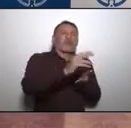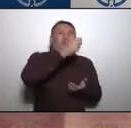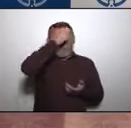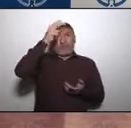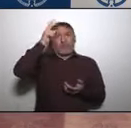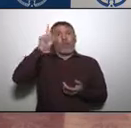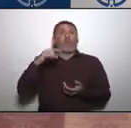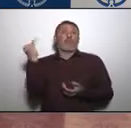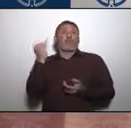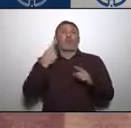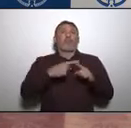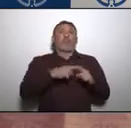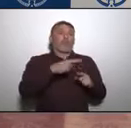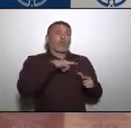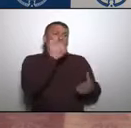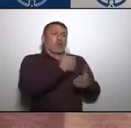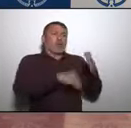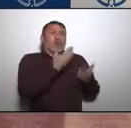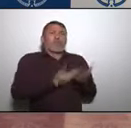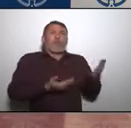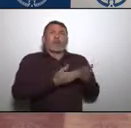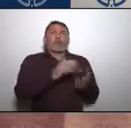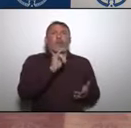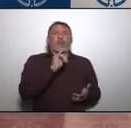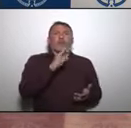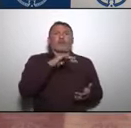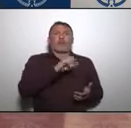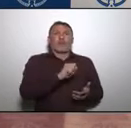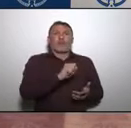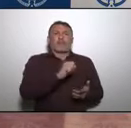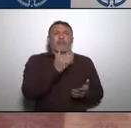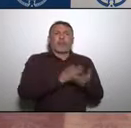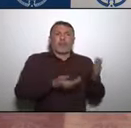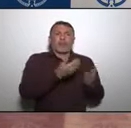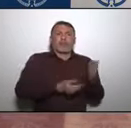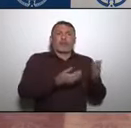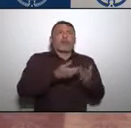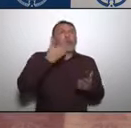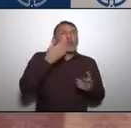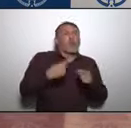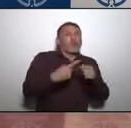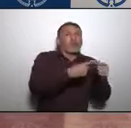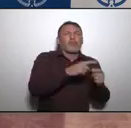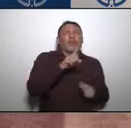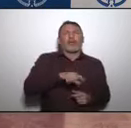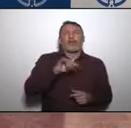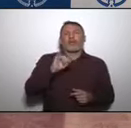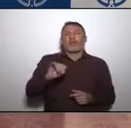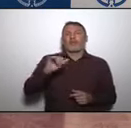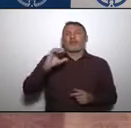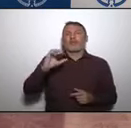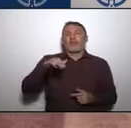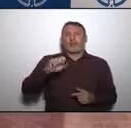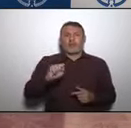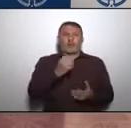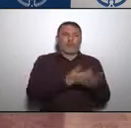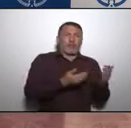o ICMS, ele mantém um ICMS dos estados e dos municípios. Então, estamos trabalhando nessa